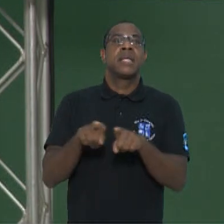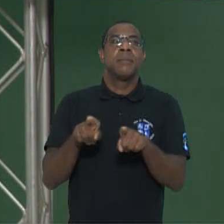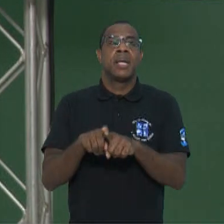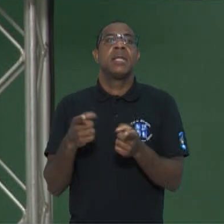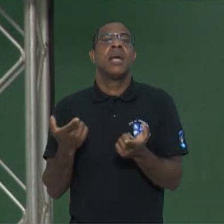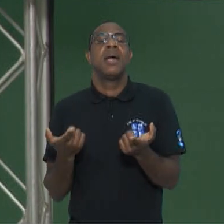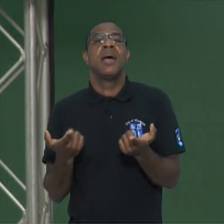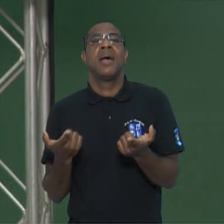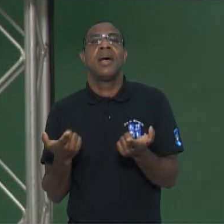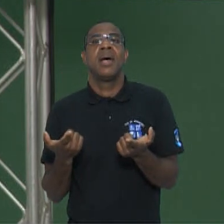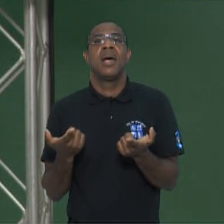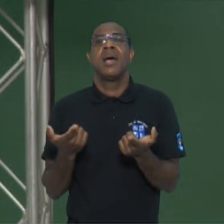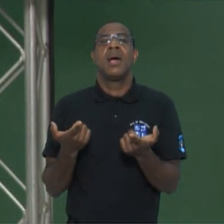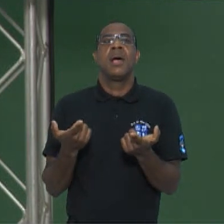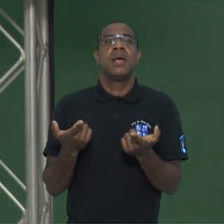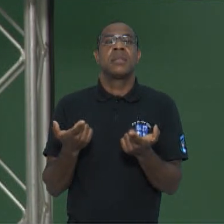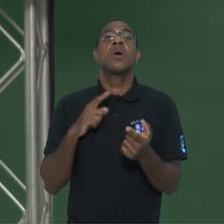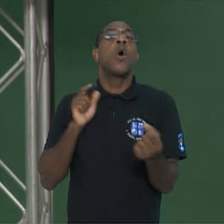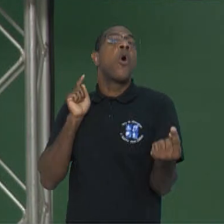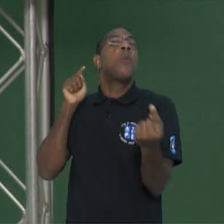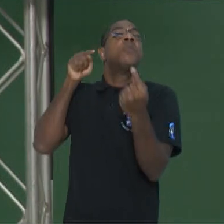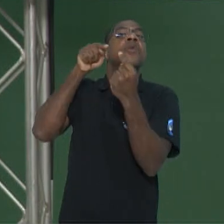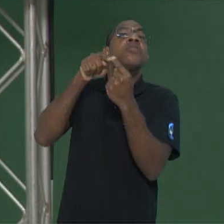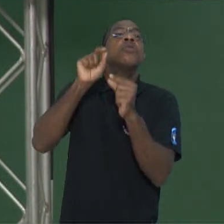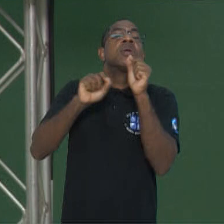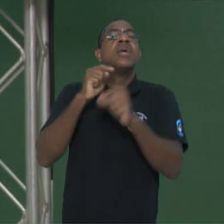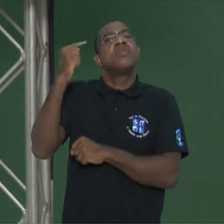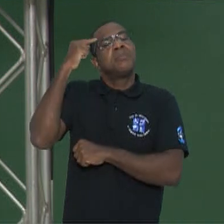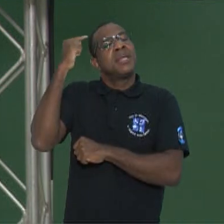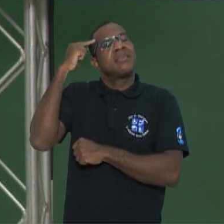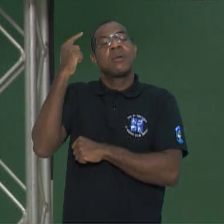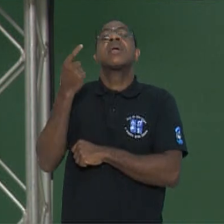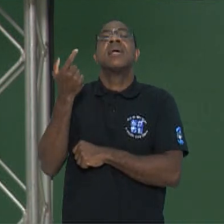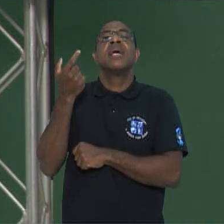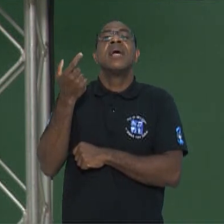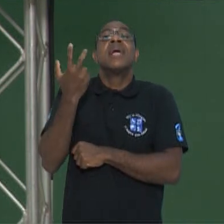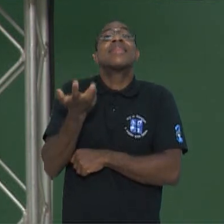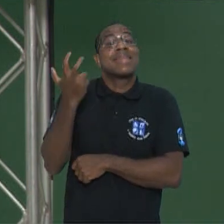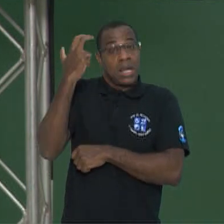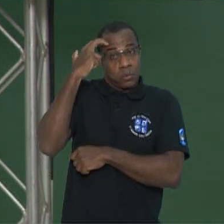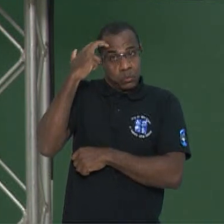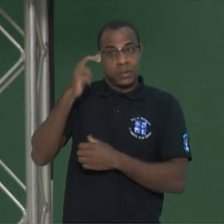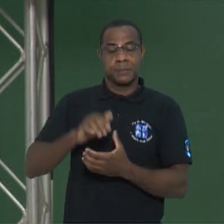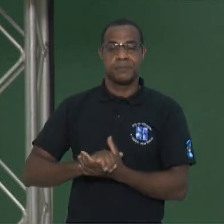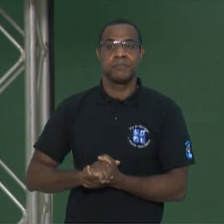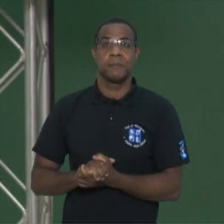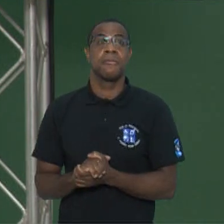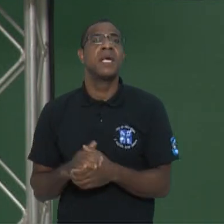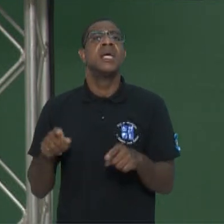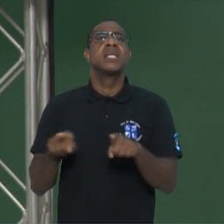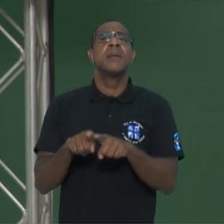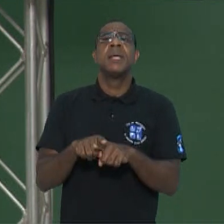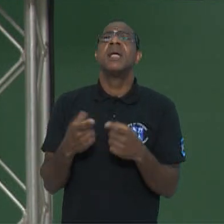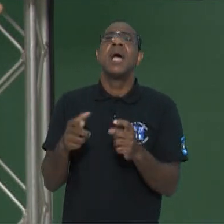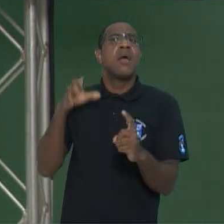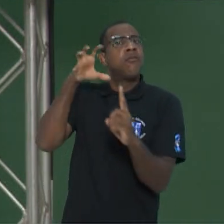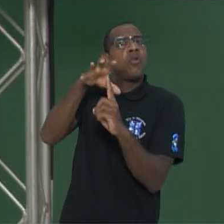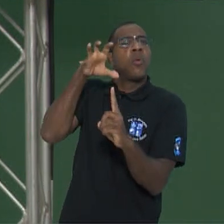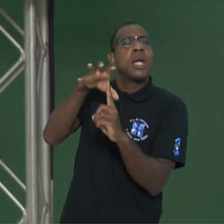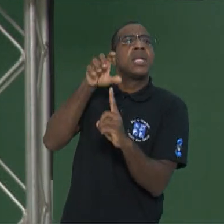com o objetivo de pensar mais na parte da cultura, né? E aí, outras formas de influência estão